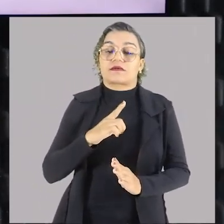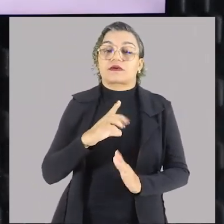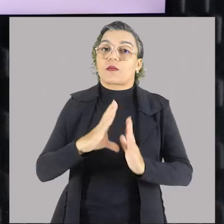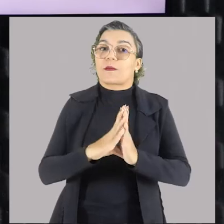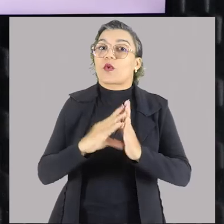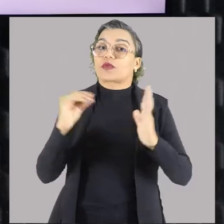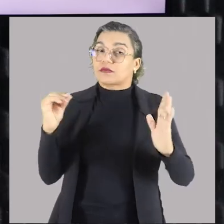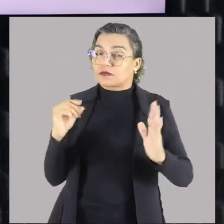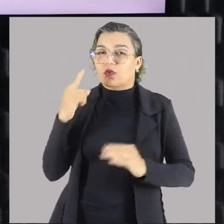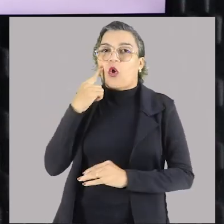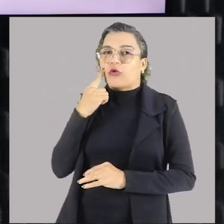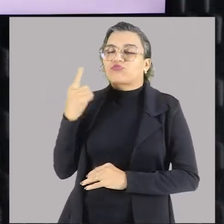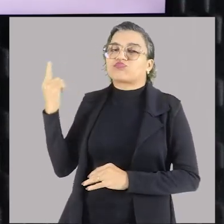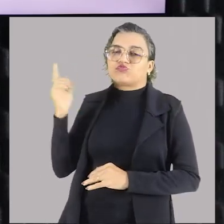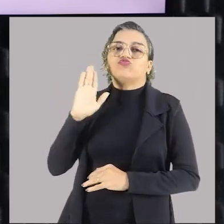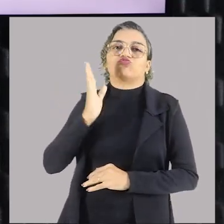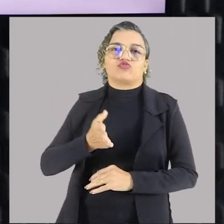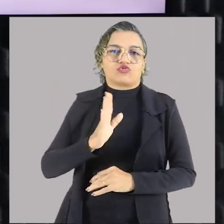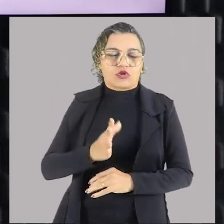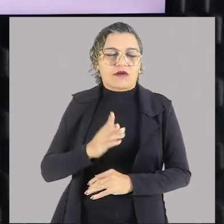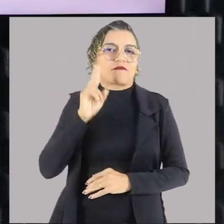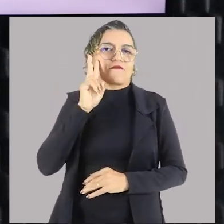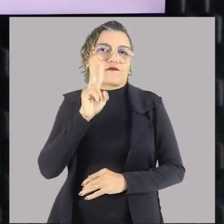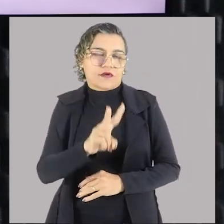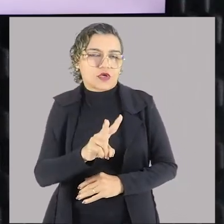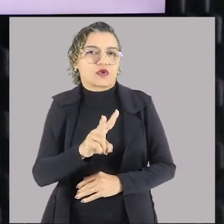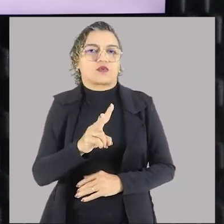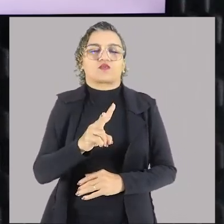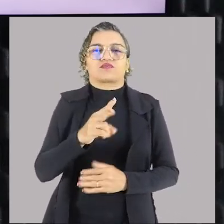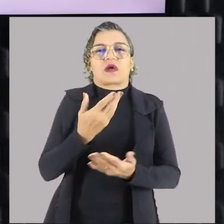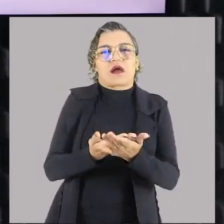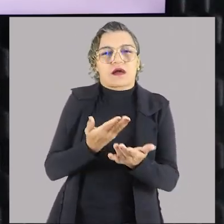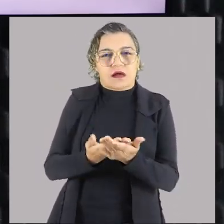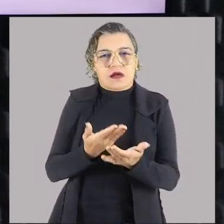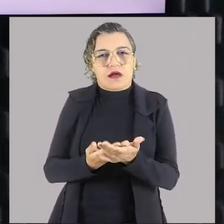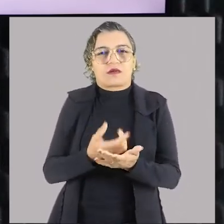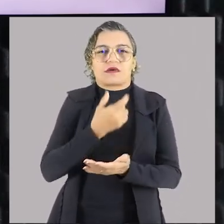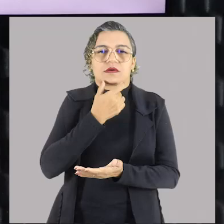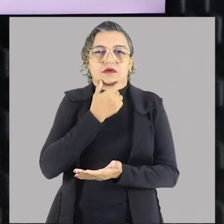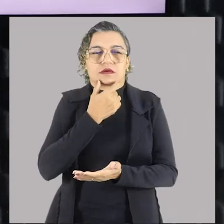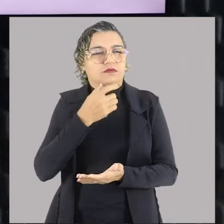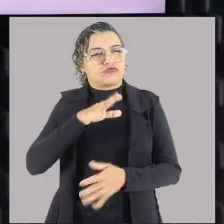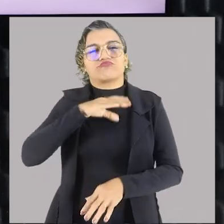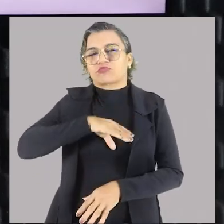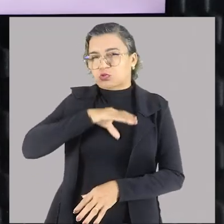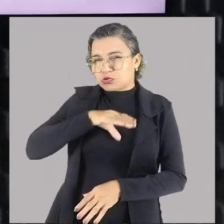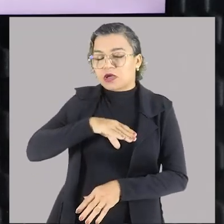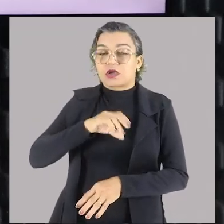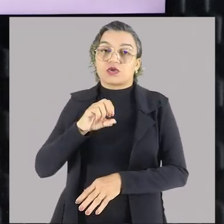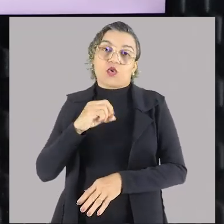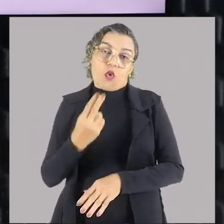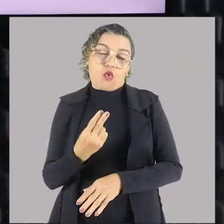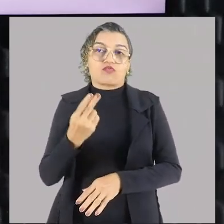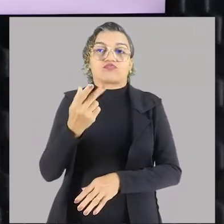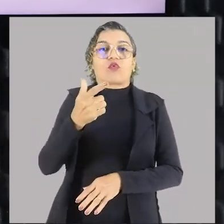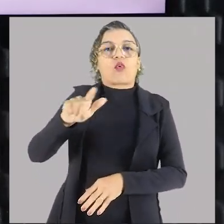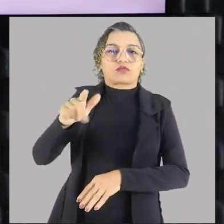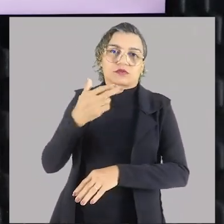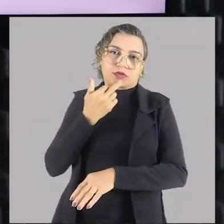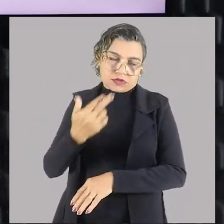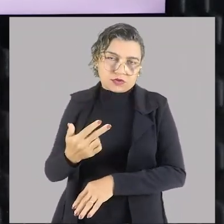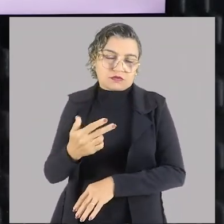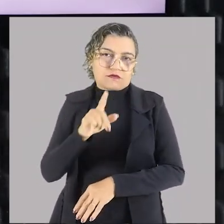certeza vocês já viram nas aulas de língua portuguesa, talvez nas aulas de língua estrangeira, que é o processo comunicativo como se ele